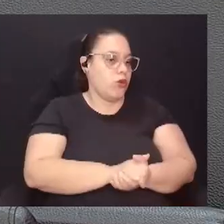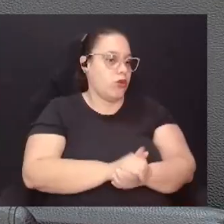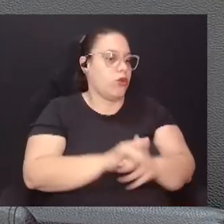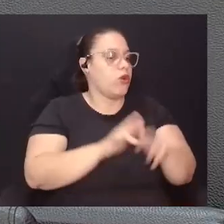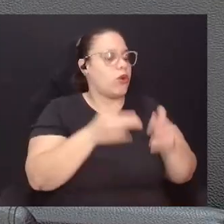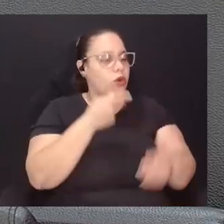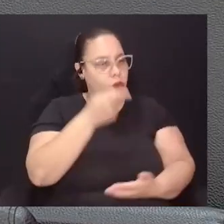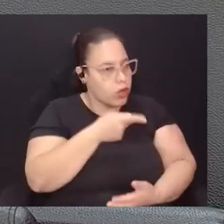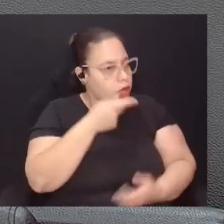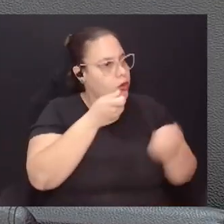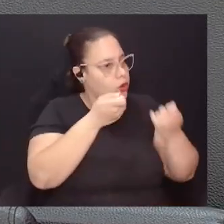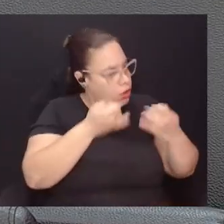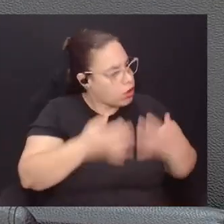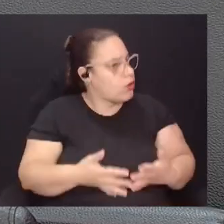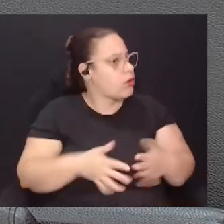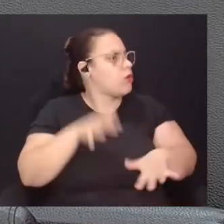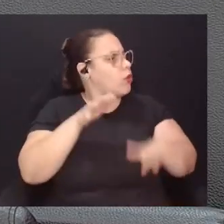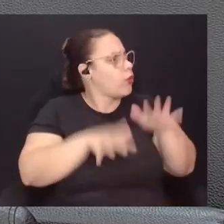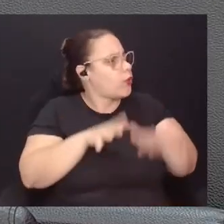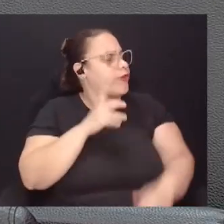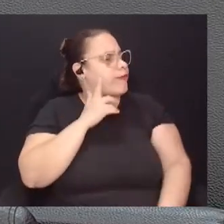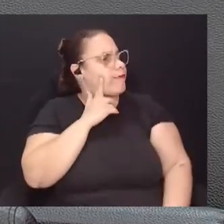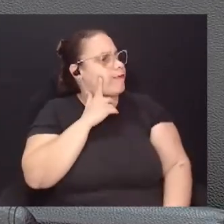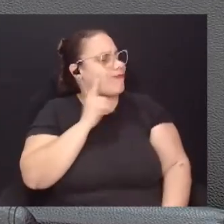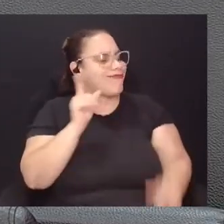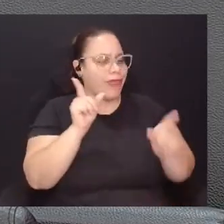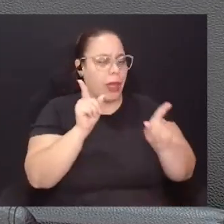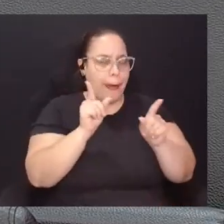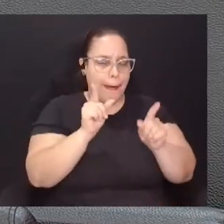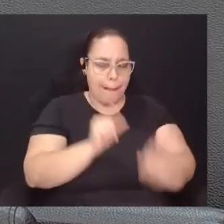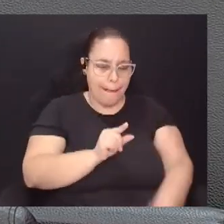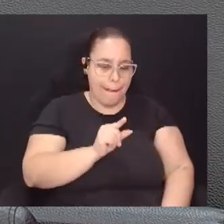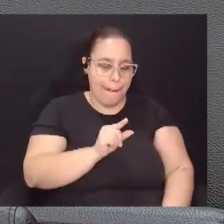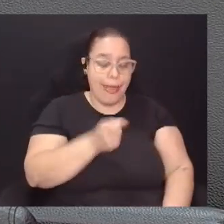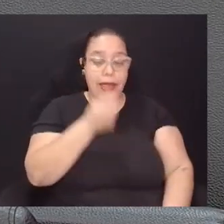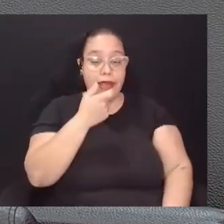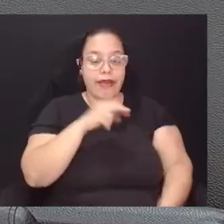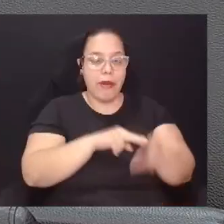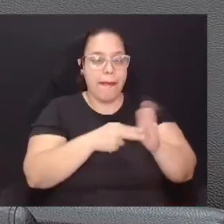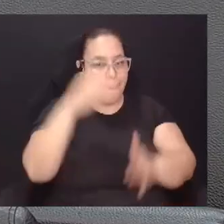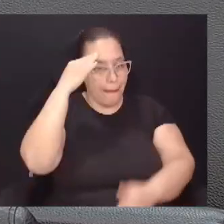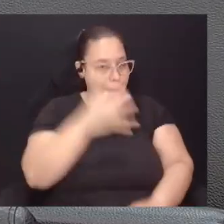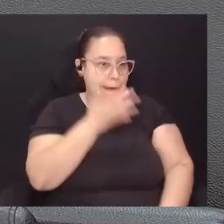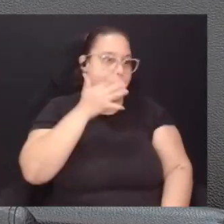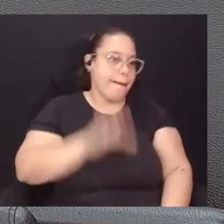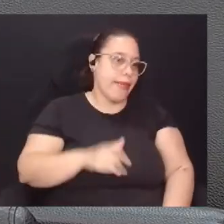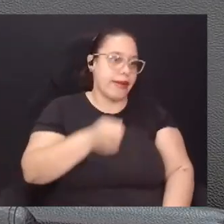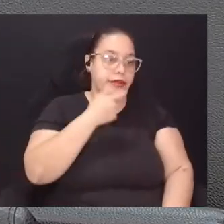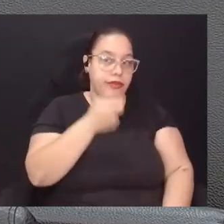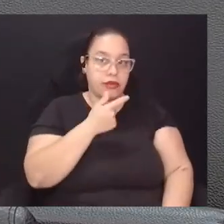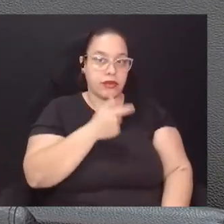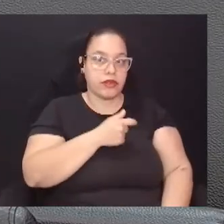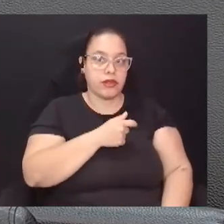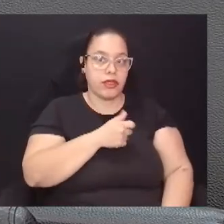que há de muito relato para a gente é que muitas vezes há uma diminuição significativa da quantidade de remédios, principalmente para crianças, que